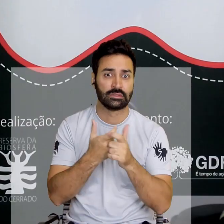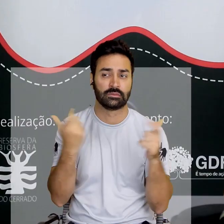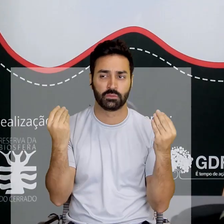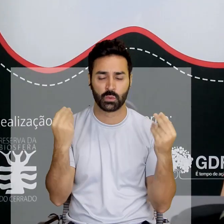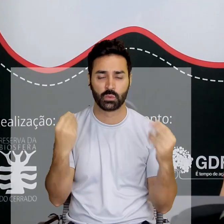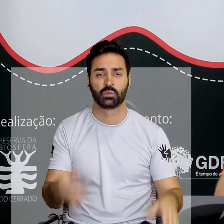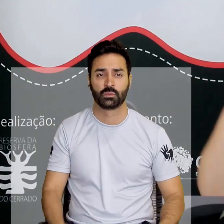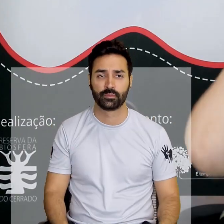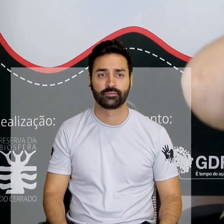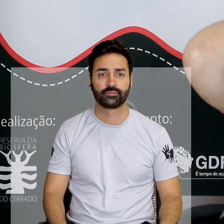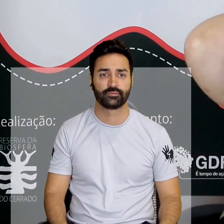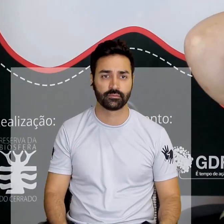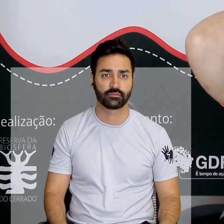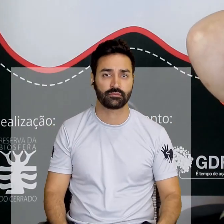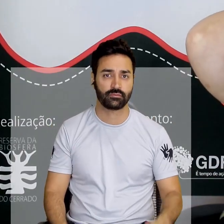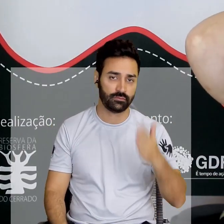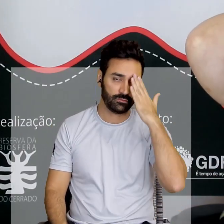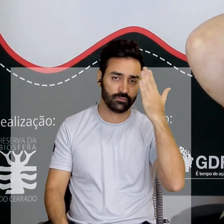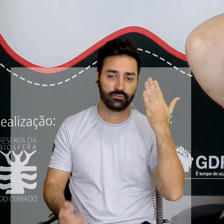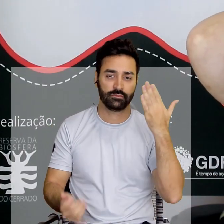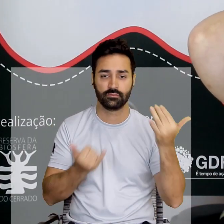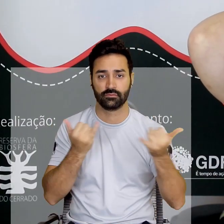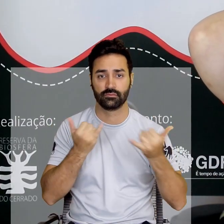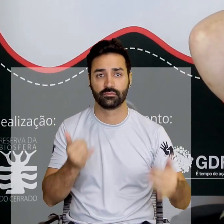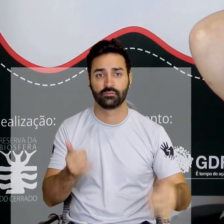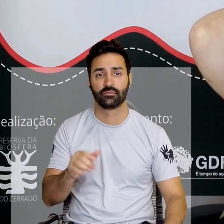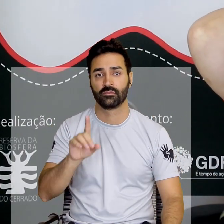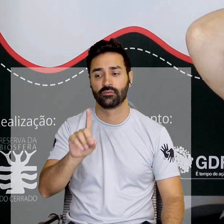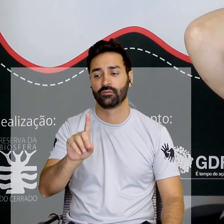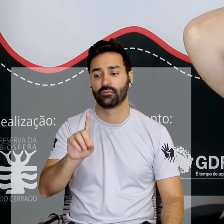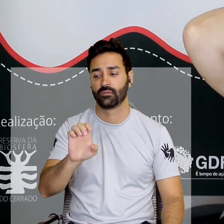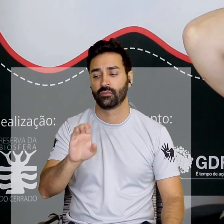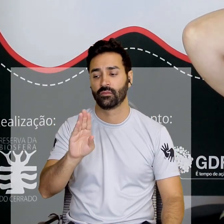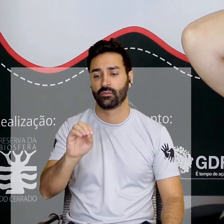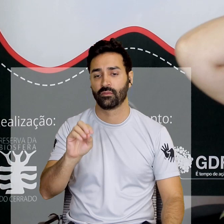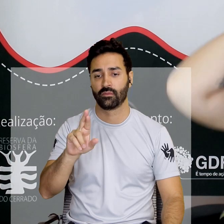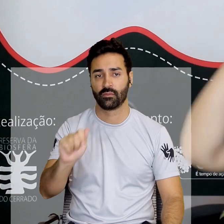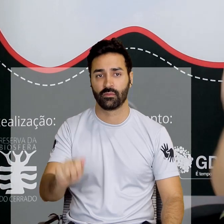pela Obrigada eu. informação. Débora Santana.